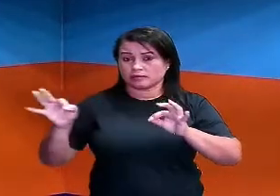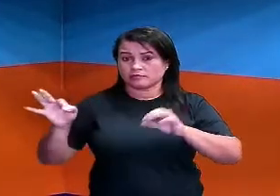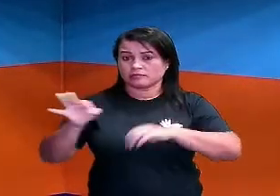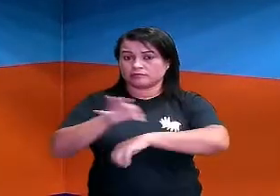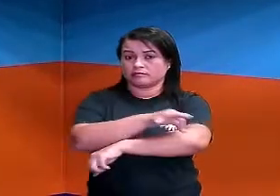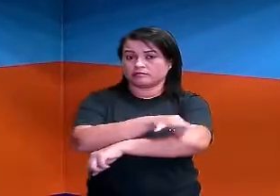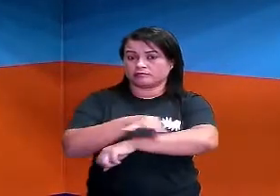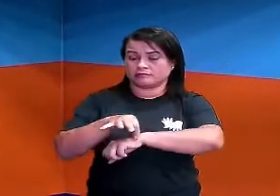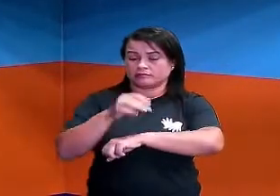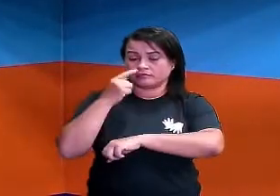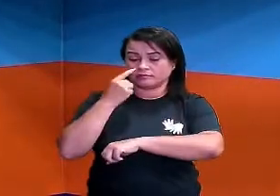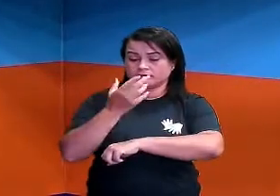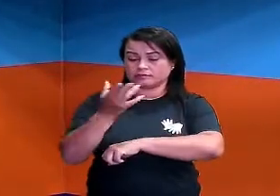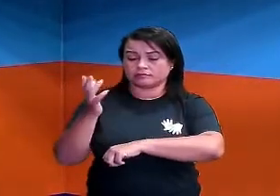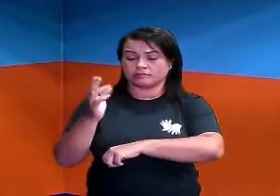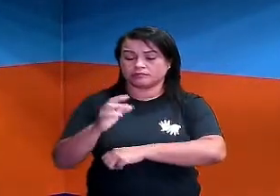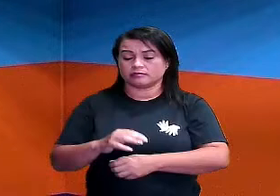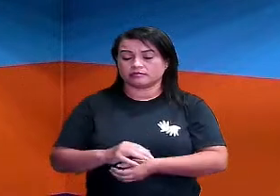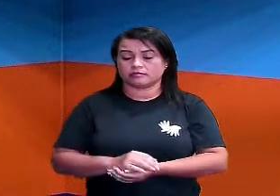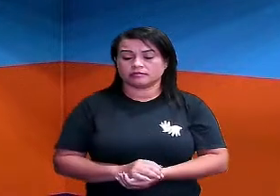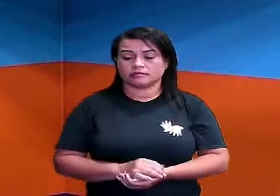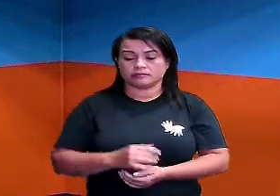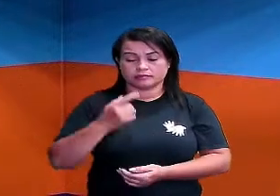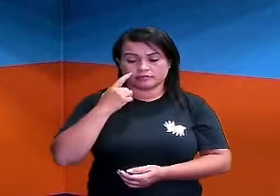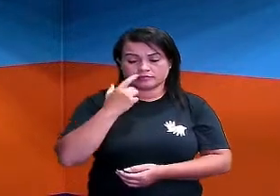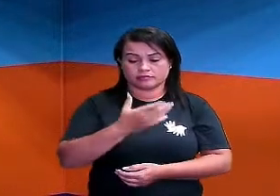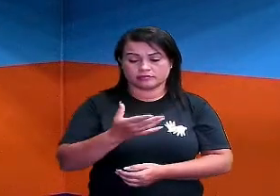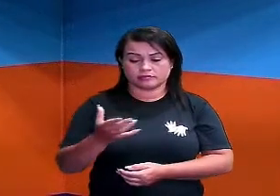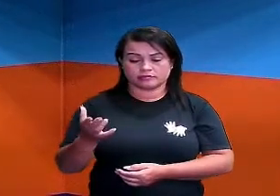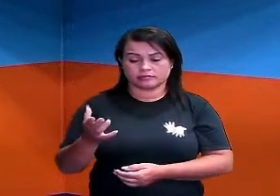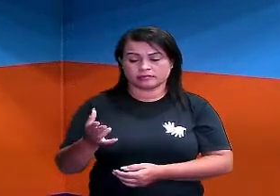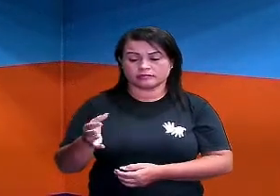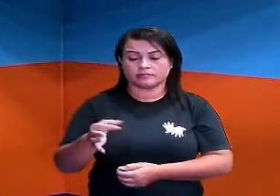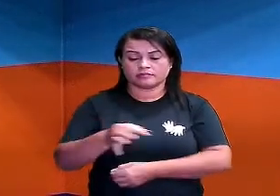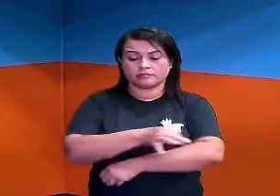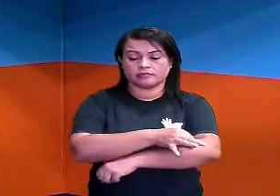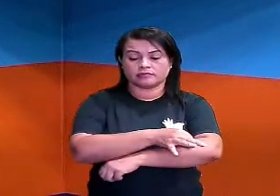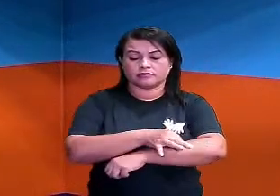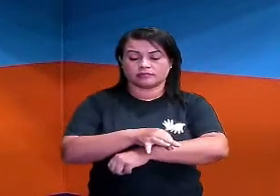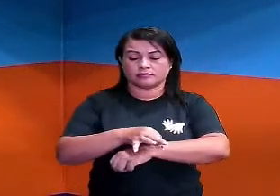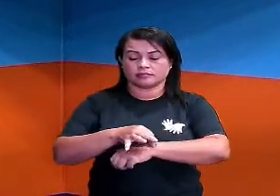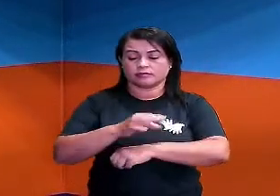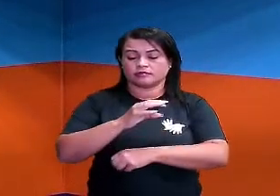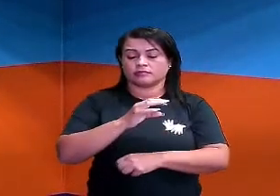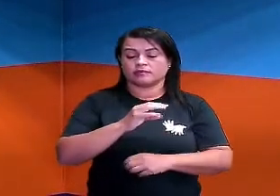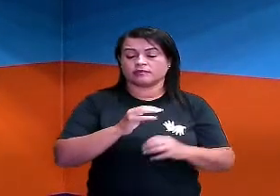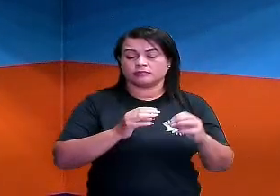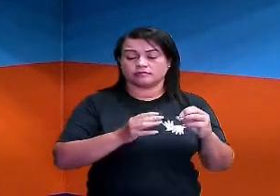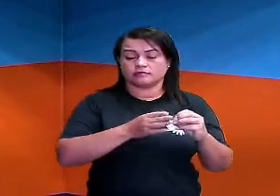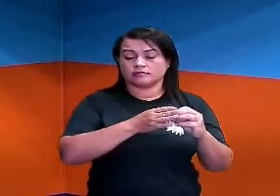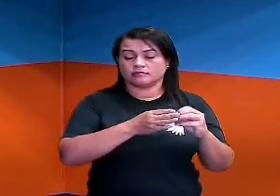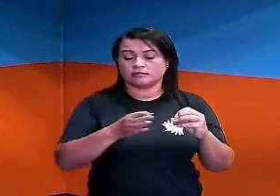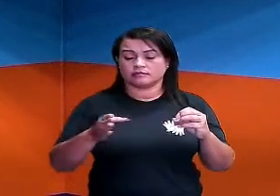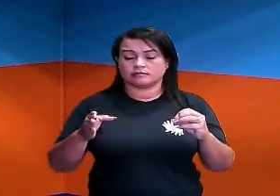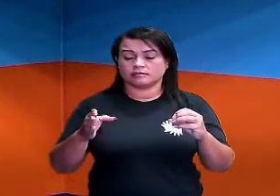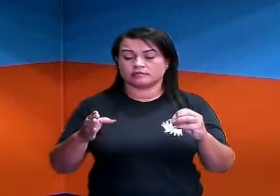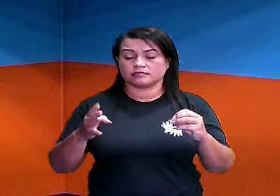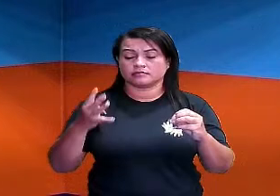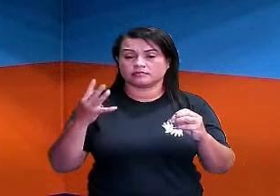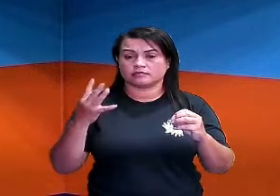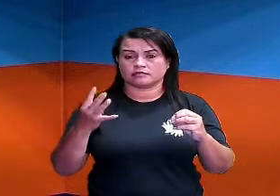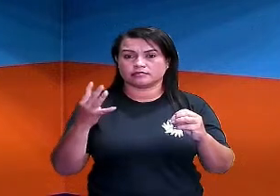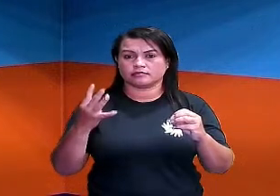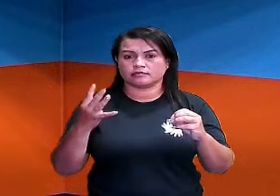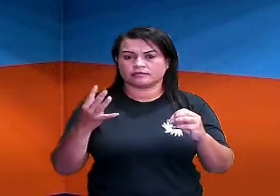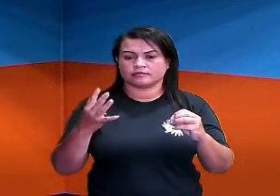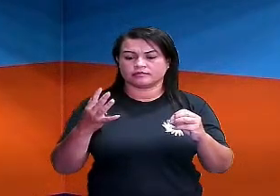reta. Ó, tá vendo aqui a régua que vai do 0 e aqui, ó, terminou